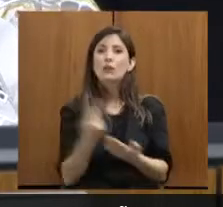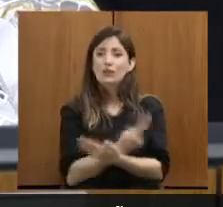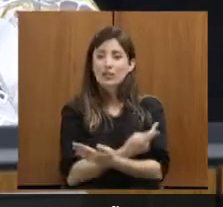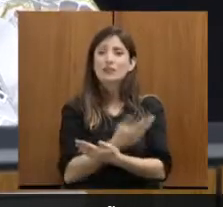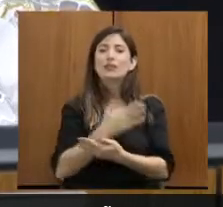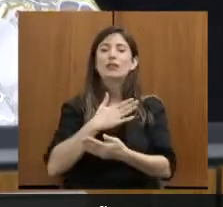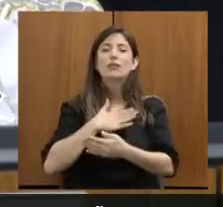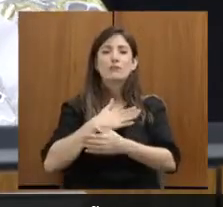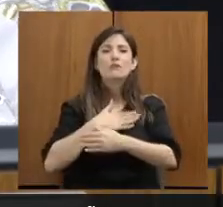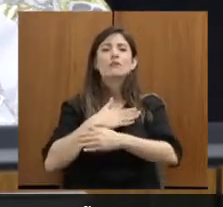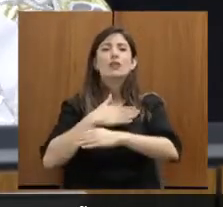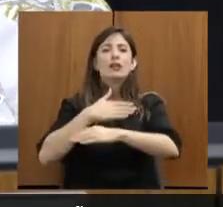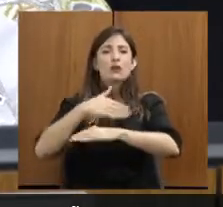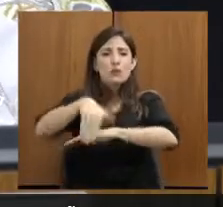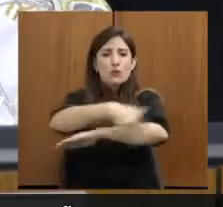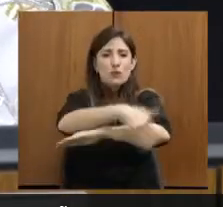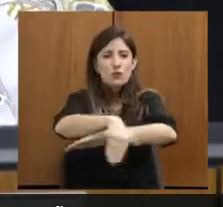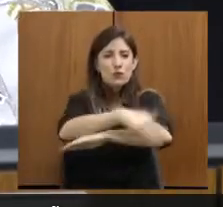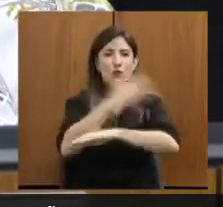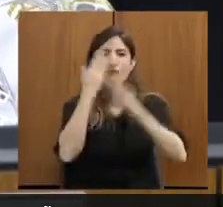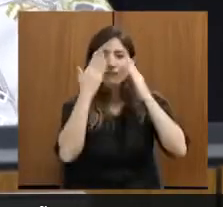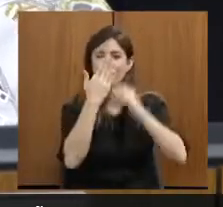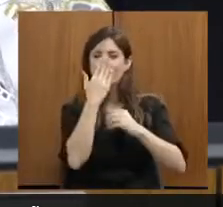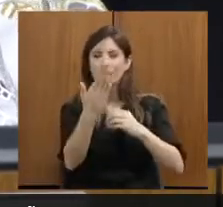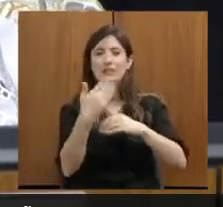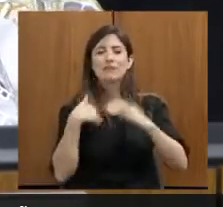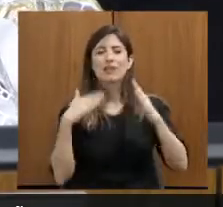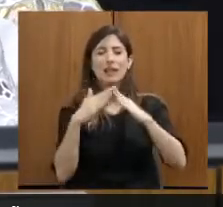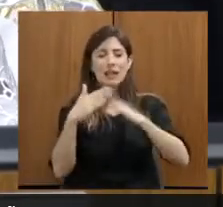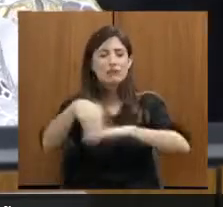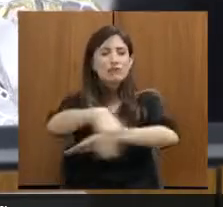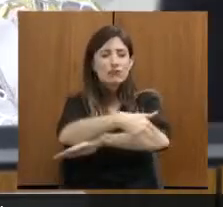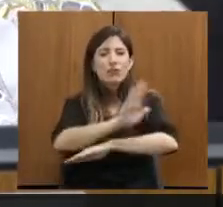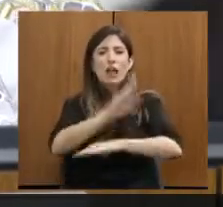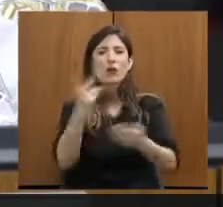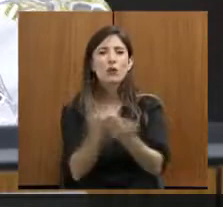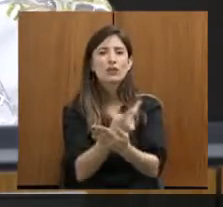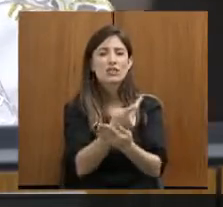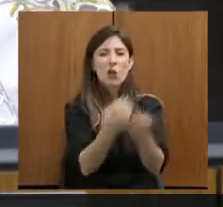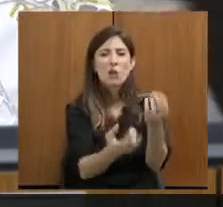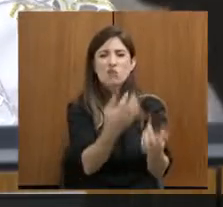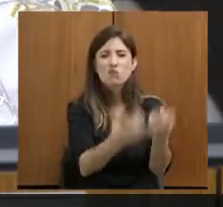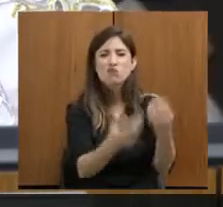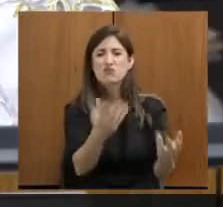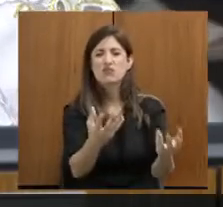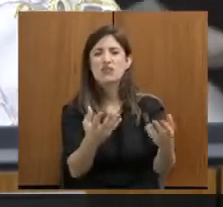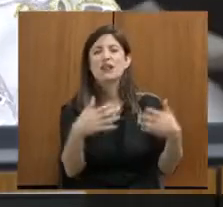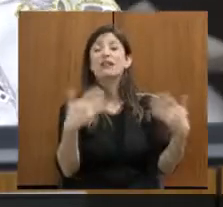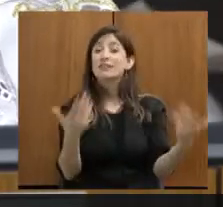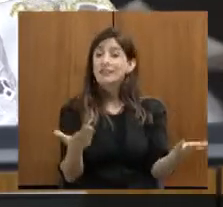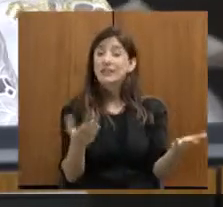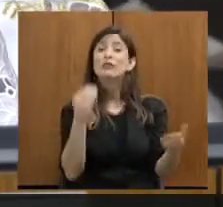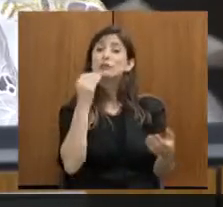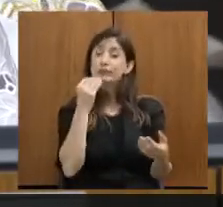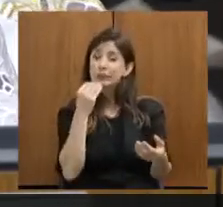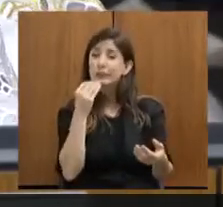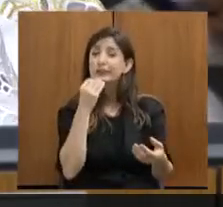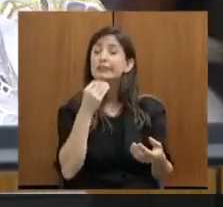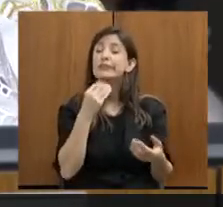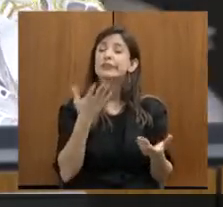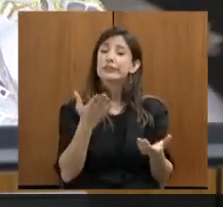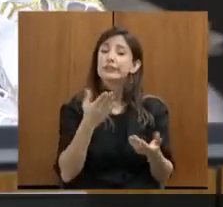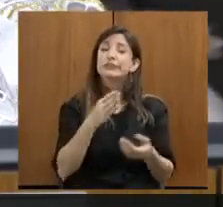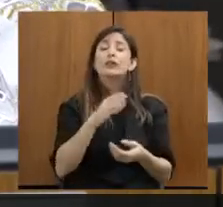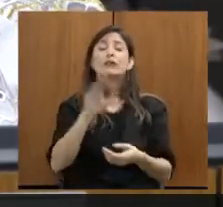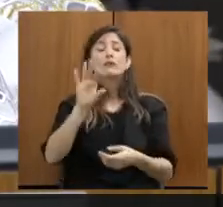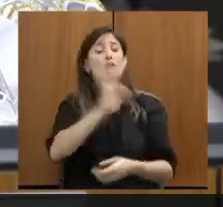quando eu chamei a Sony a polícia era evangélico não fez questão nenhuma para registrar um BO então